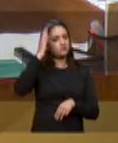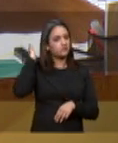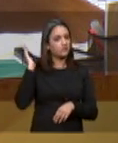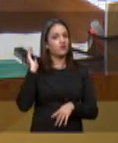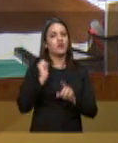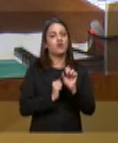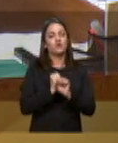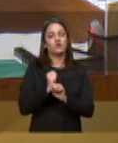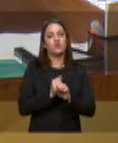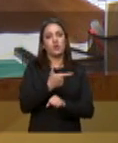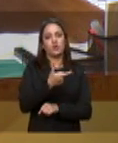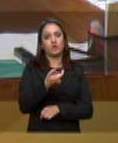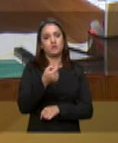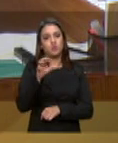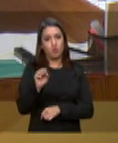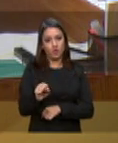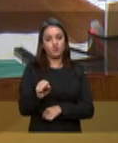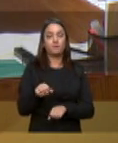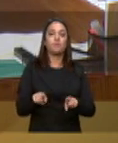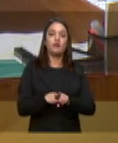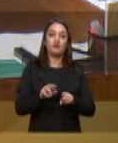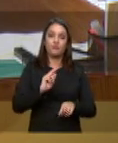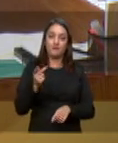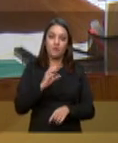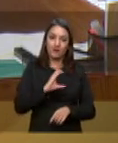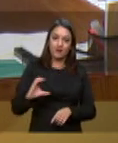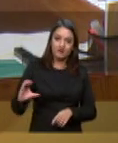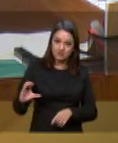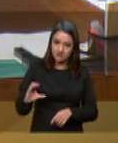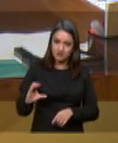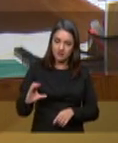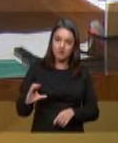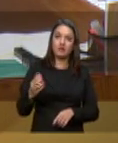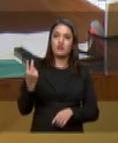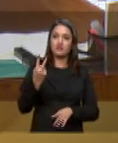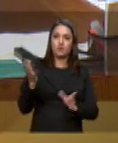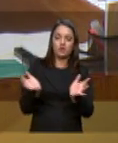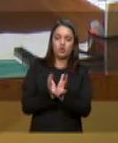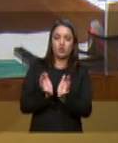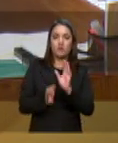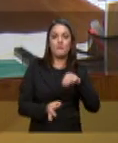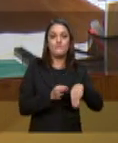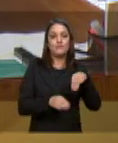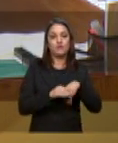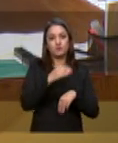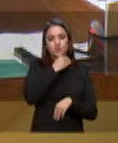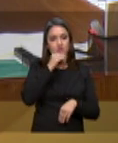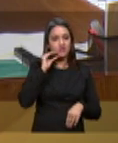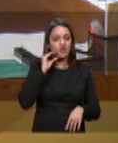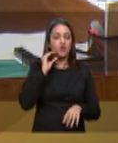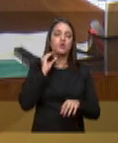de março de 2008. No mesmo sentido, HC 92002, segunda turma, ministro Celso de Mello, julgado em 10 de junho de